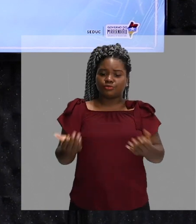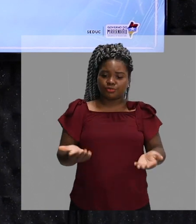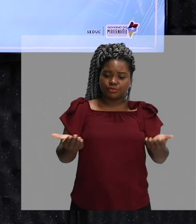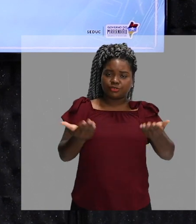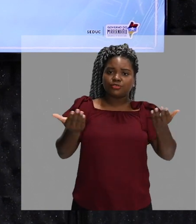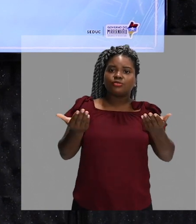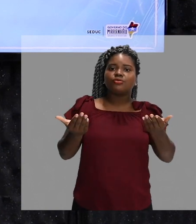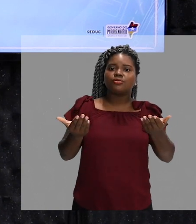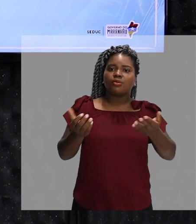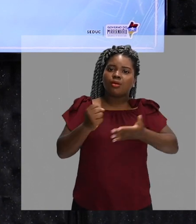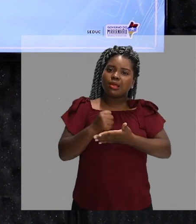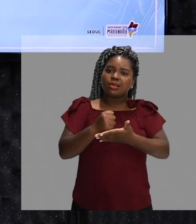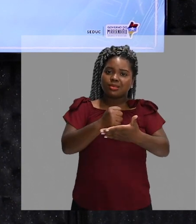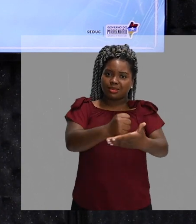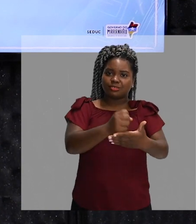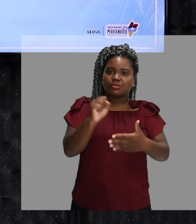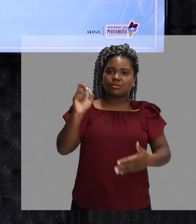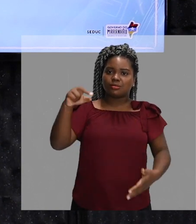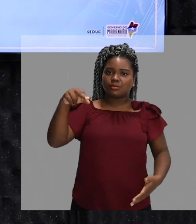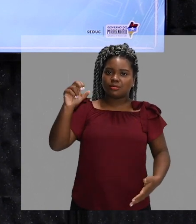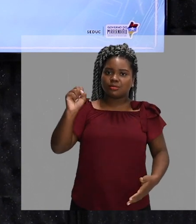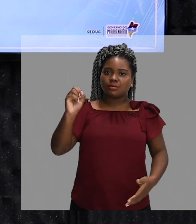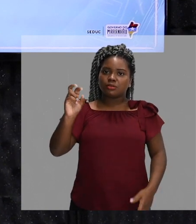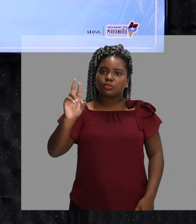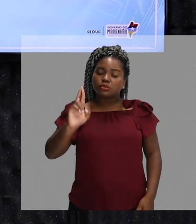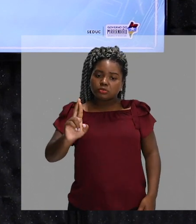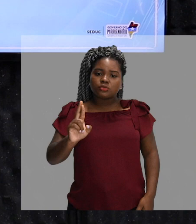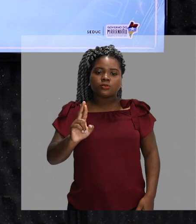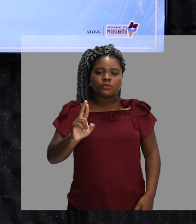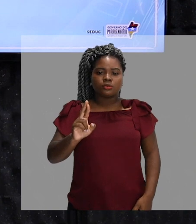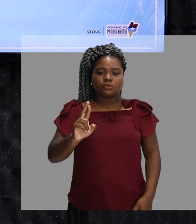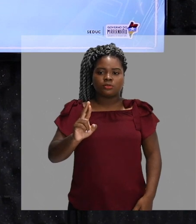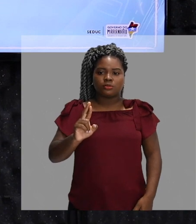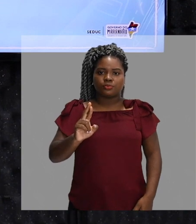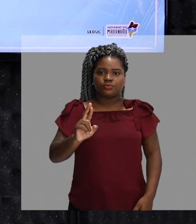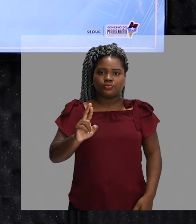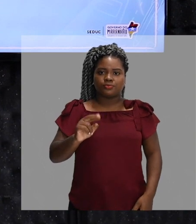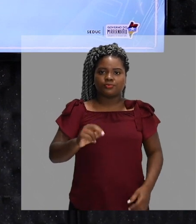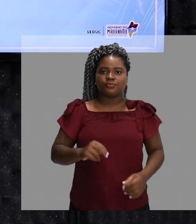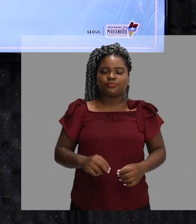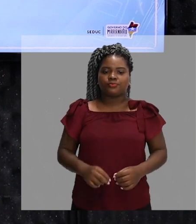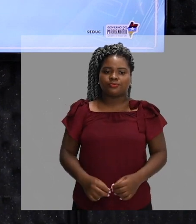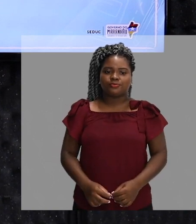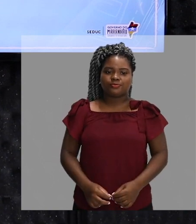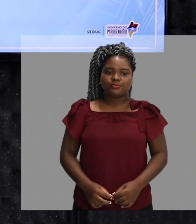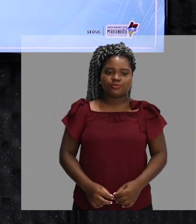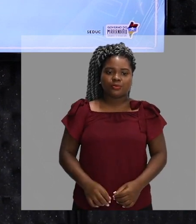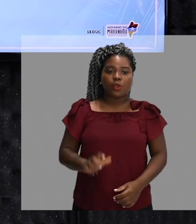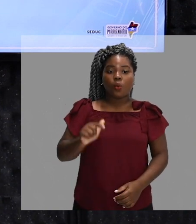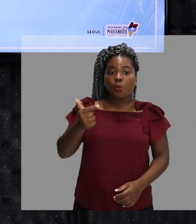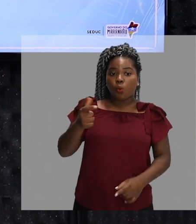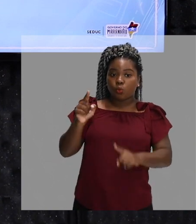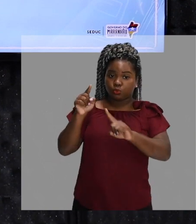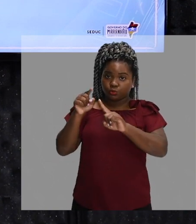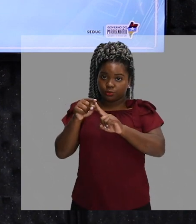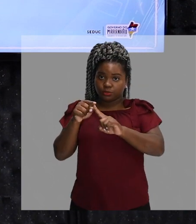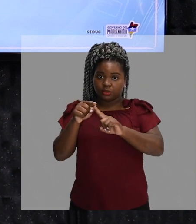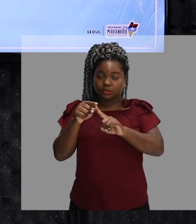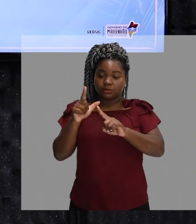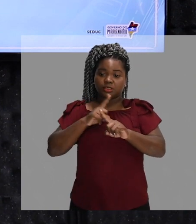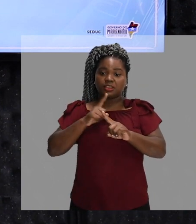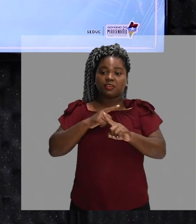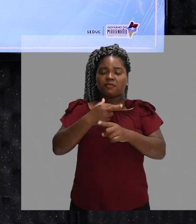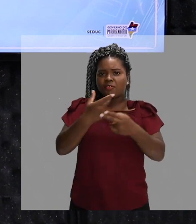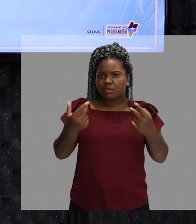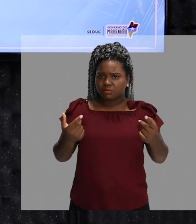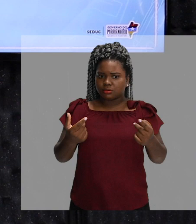que impulsionam o sensor, que fazem com que ele dê uma resposta. Os tipos de sensores. Os